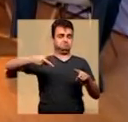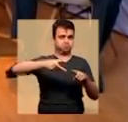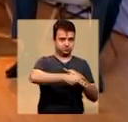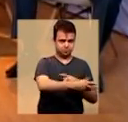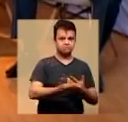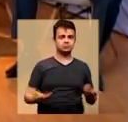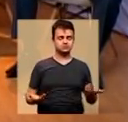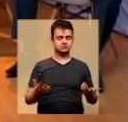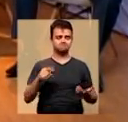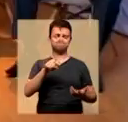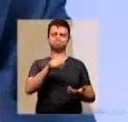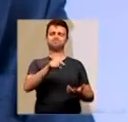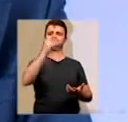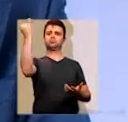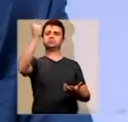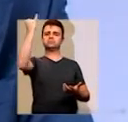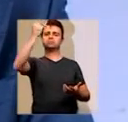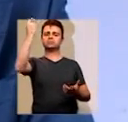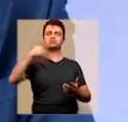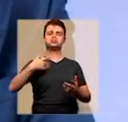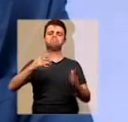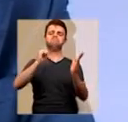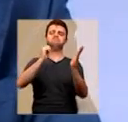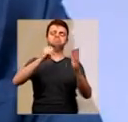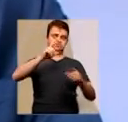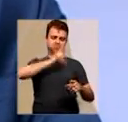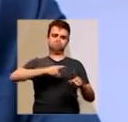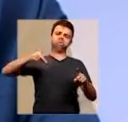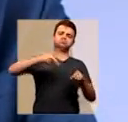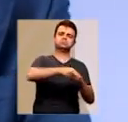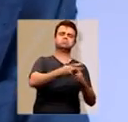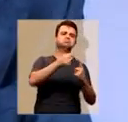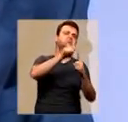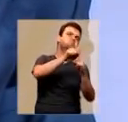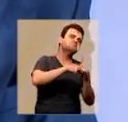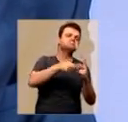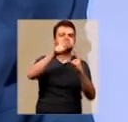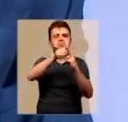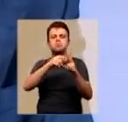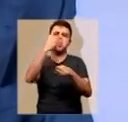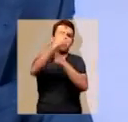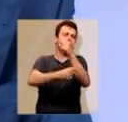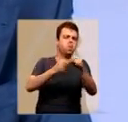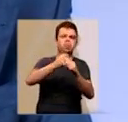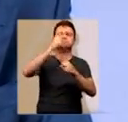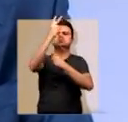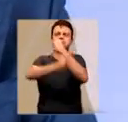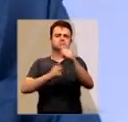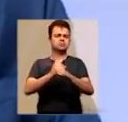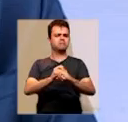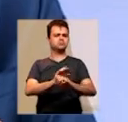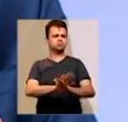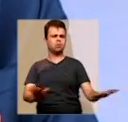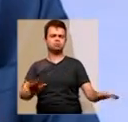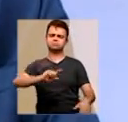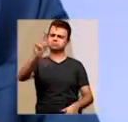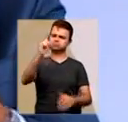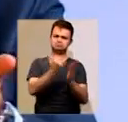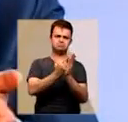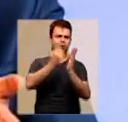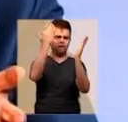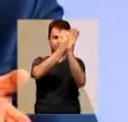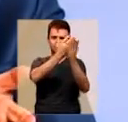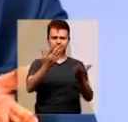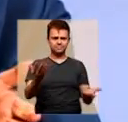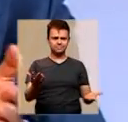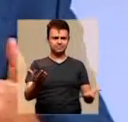precisamos começar a suspender carteira. Não por 2 meses, 3 meses, por 1 ano, 2 anos, porque imaginem, quem